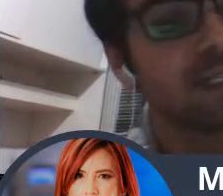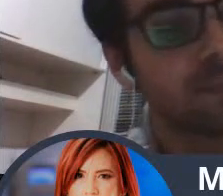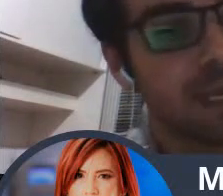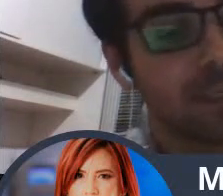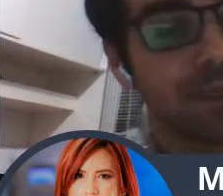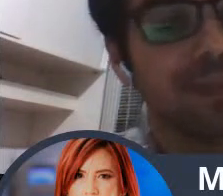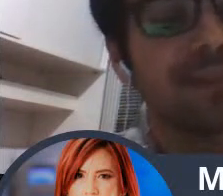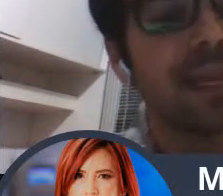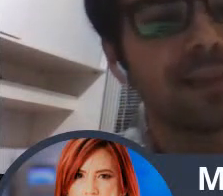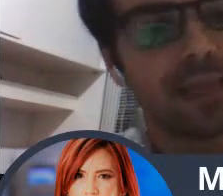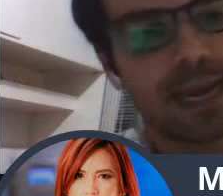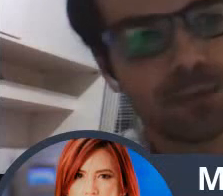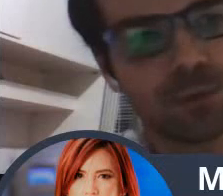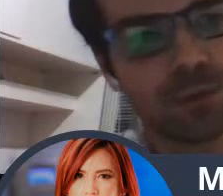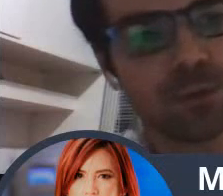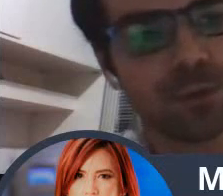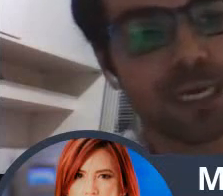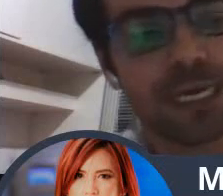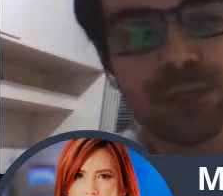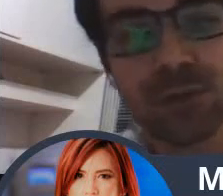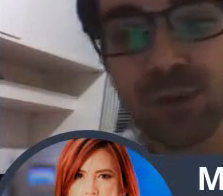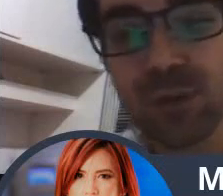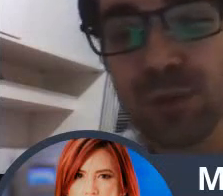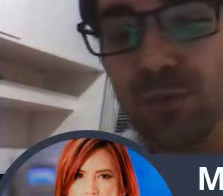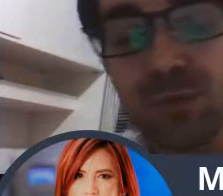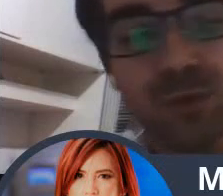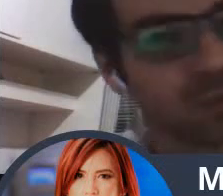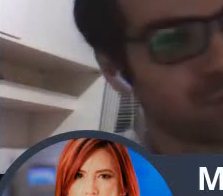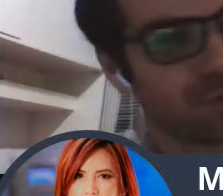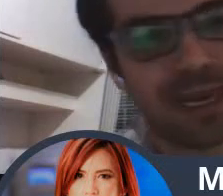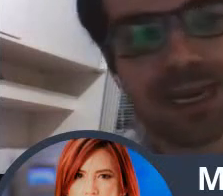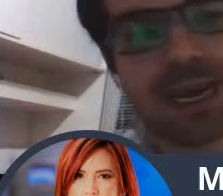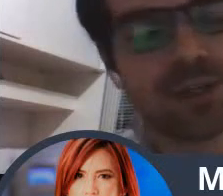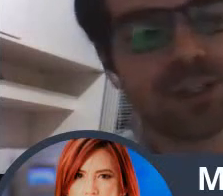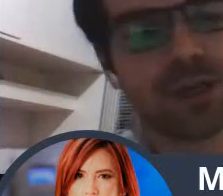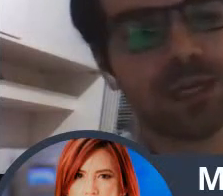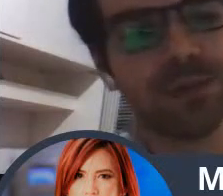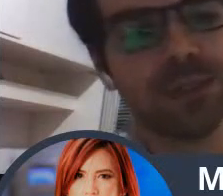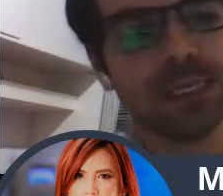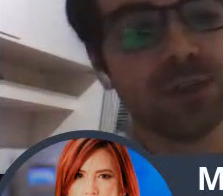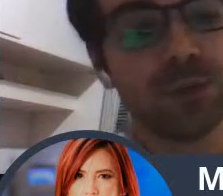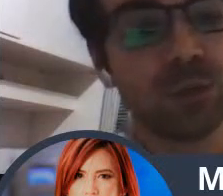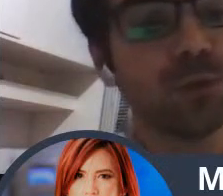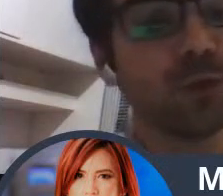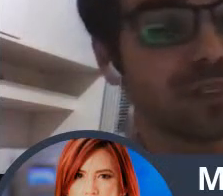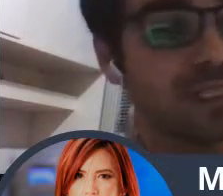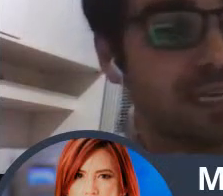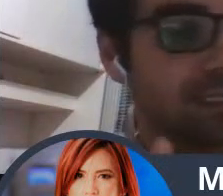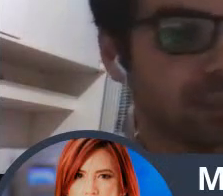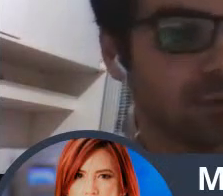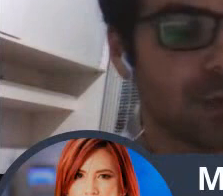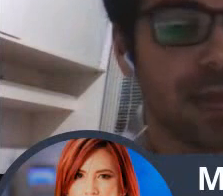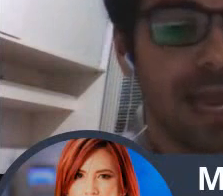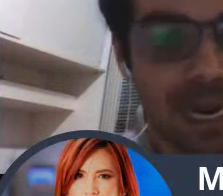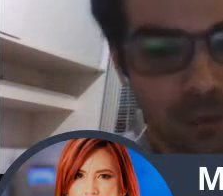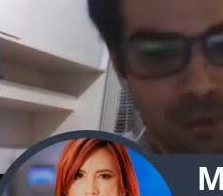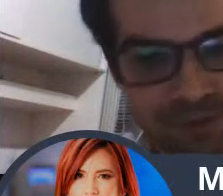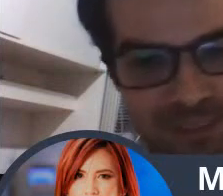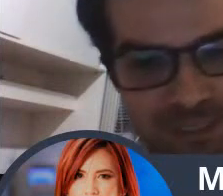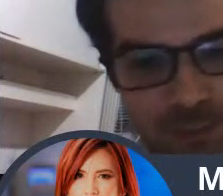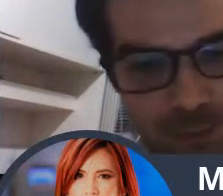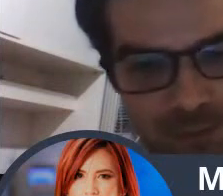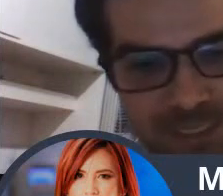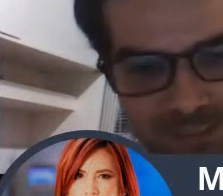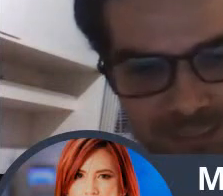que se respeitam, que entendem a área um do outro. E isso diminui muito a carga de trabalho, diminui muito o estresse natural.